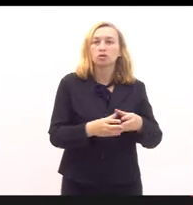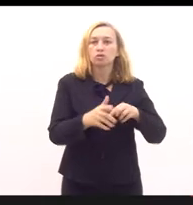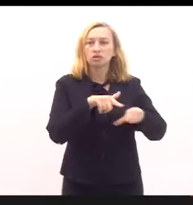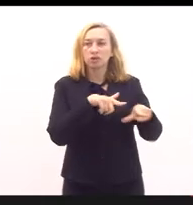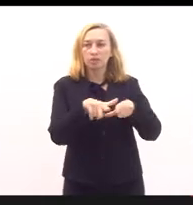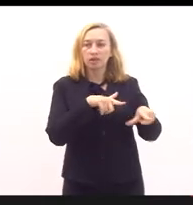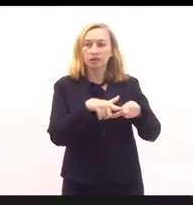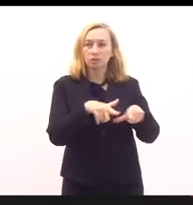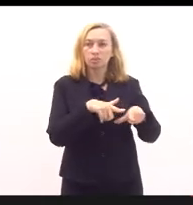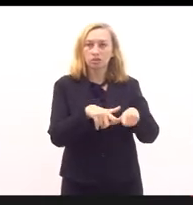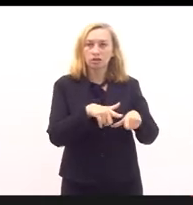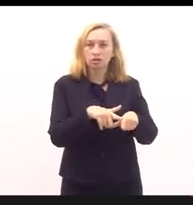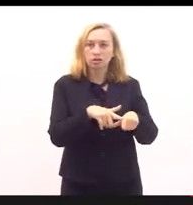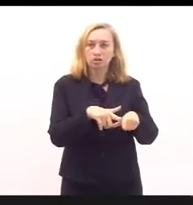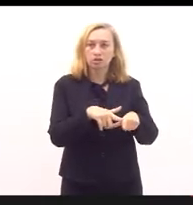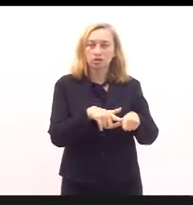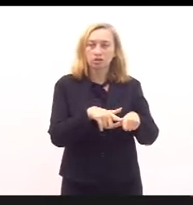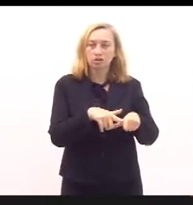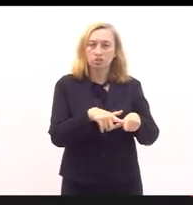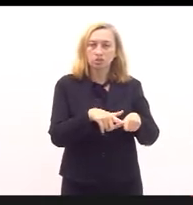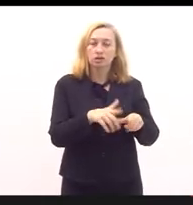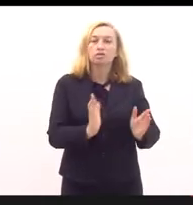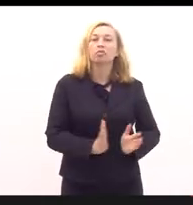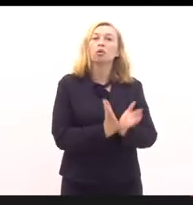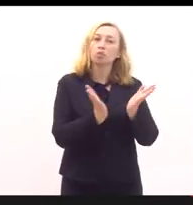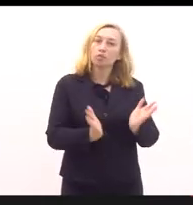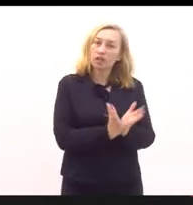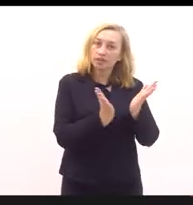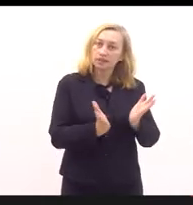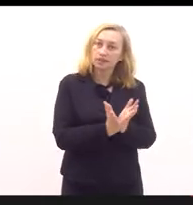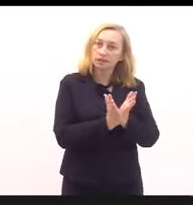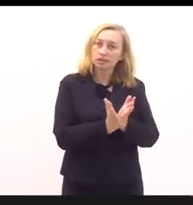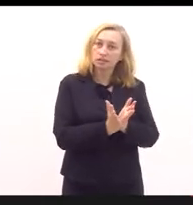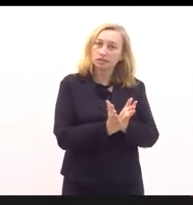trabalhadora da iminência pobreza que ela